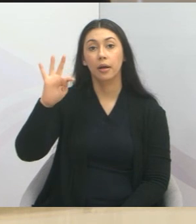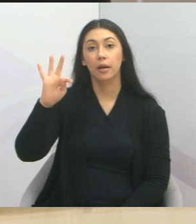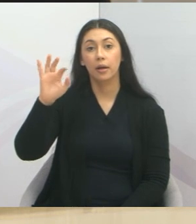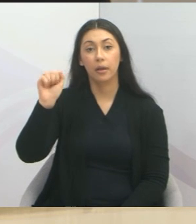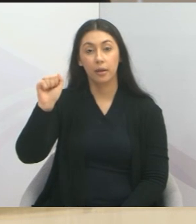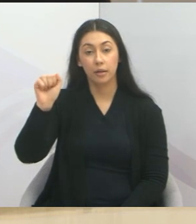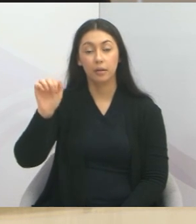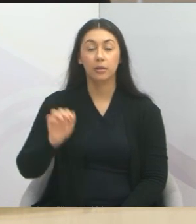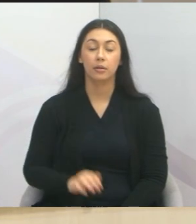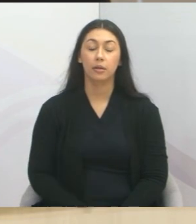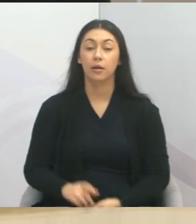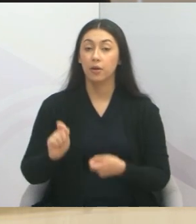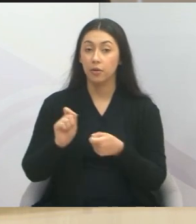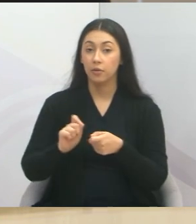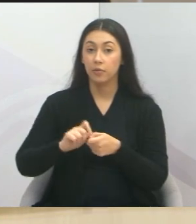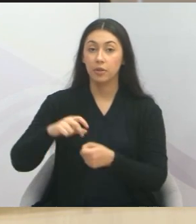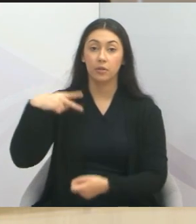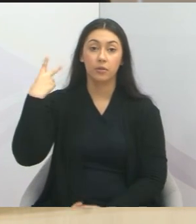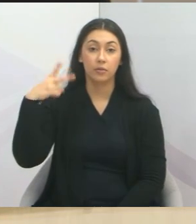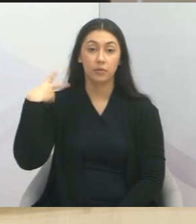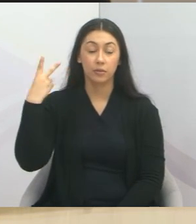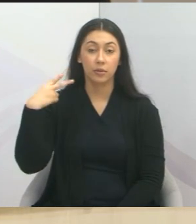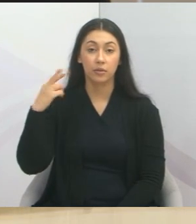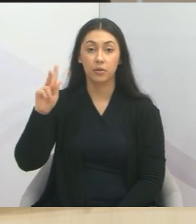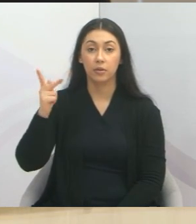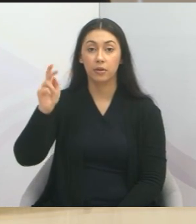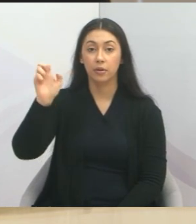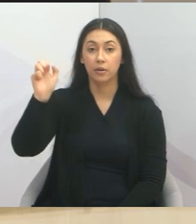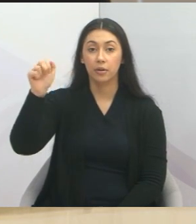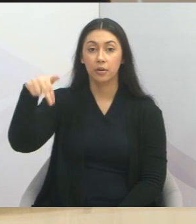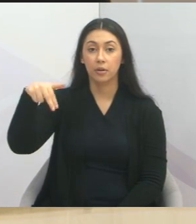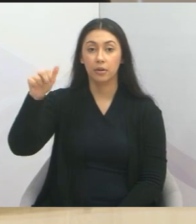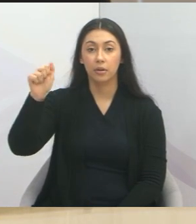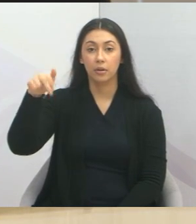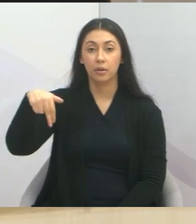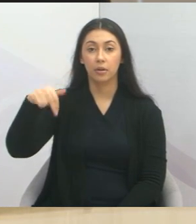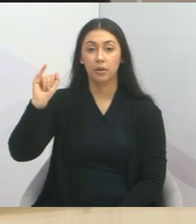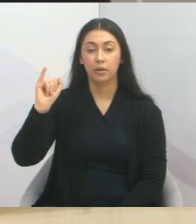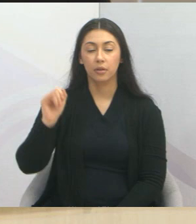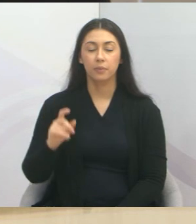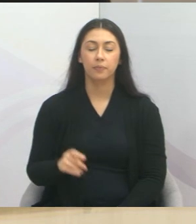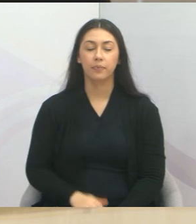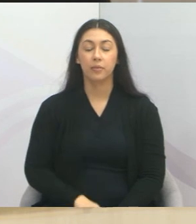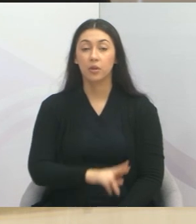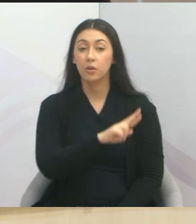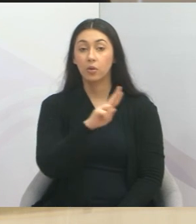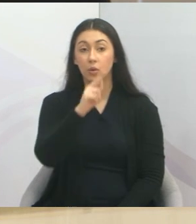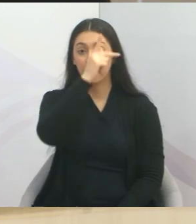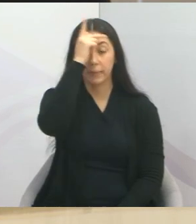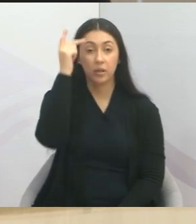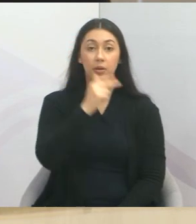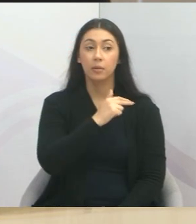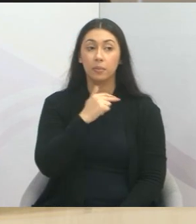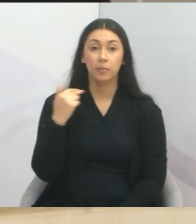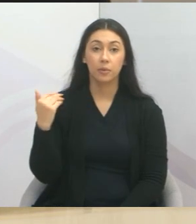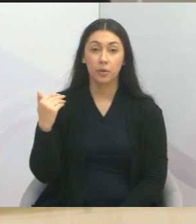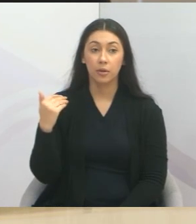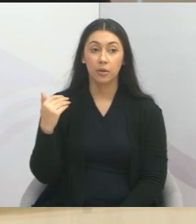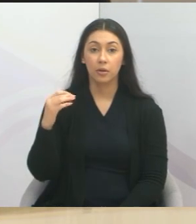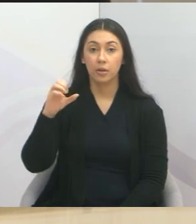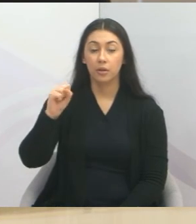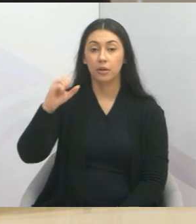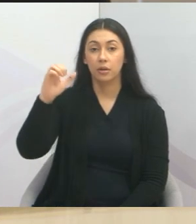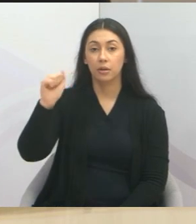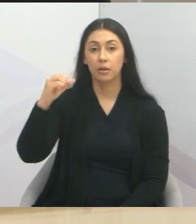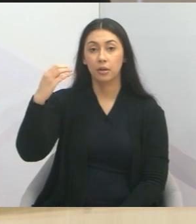Cássia Matos Pereira voto formulada pelo vereador Ernani Barreto voto pelo falecimento de Sacramento